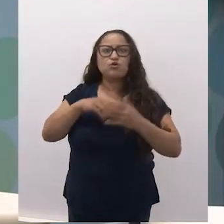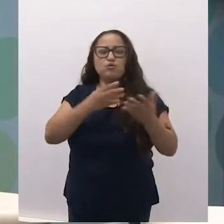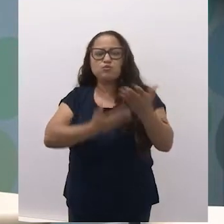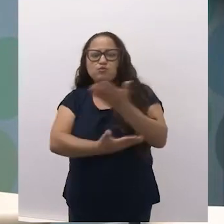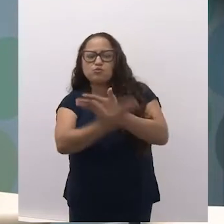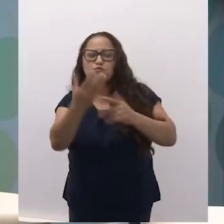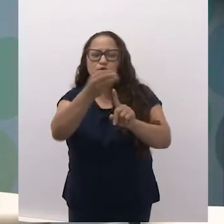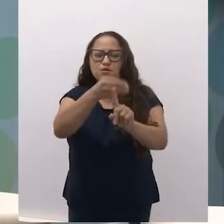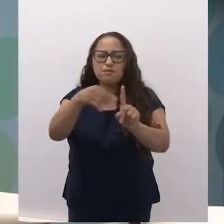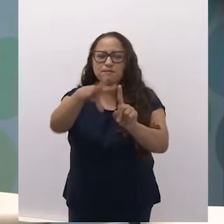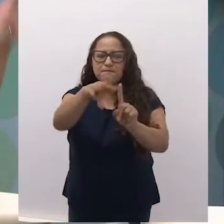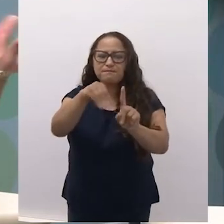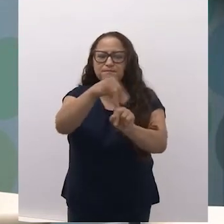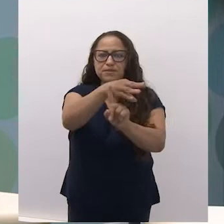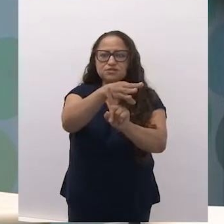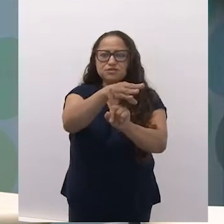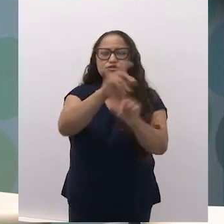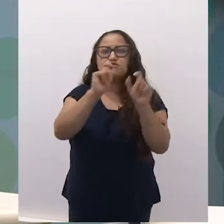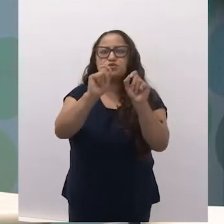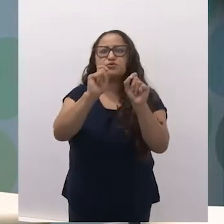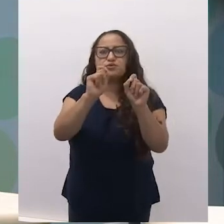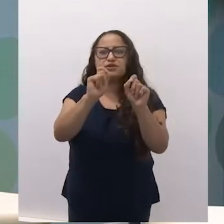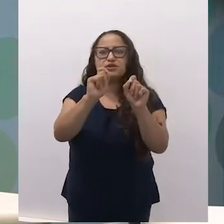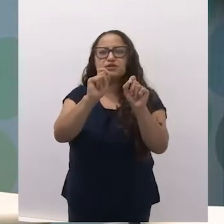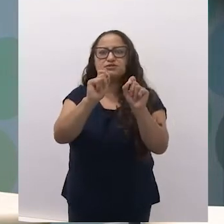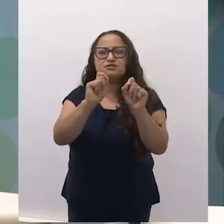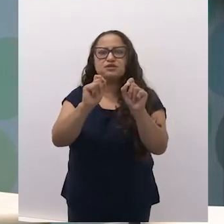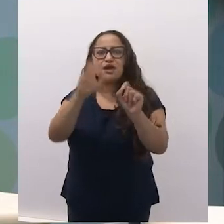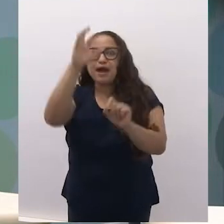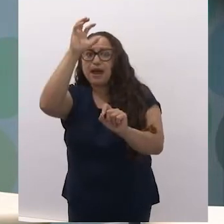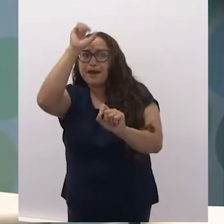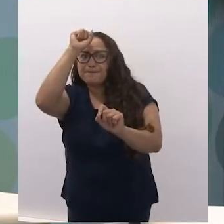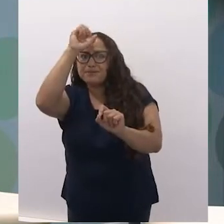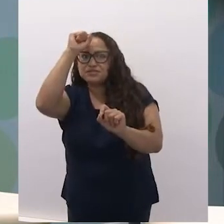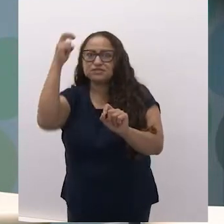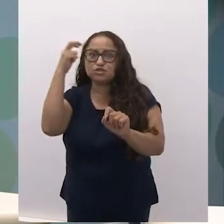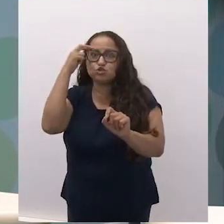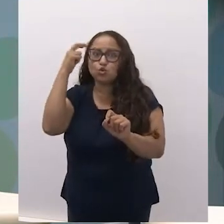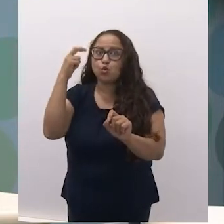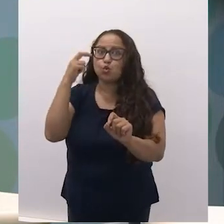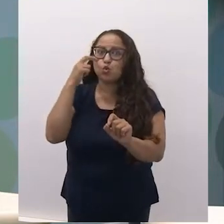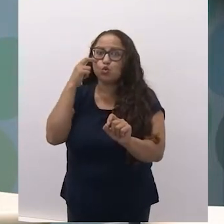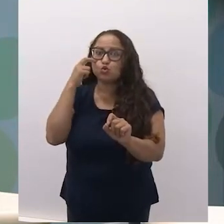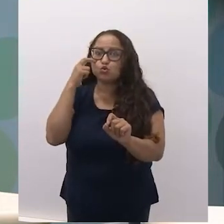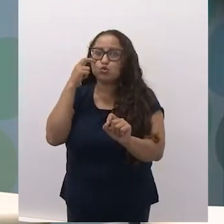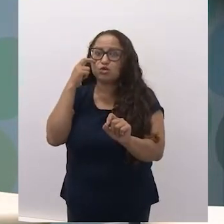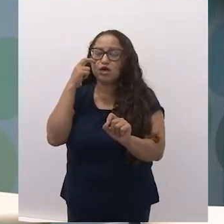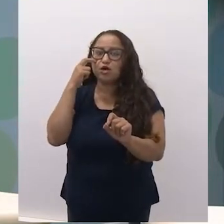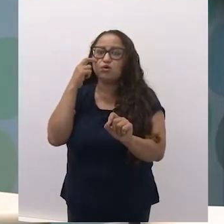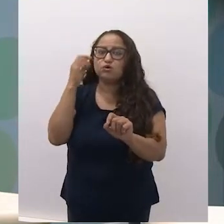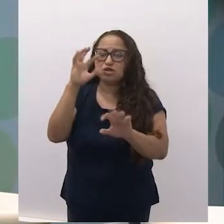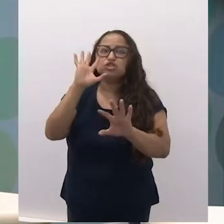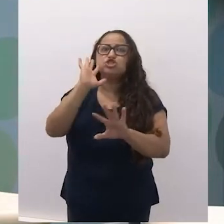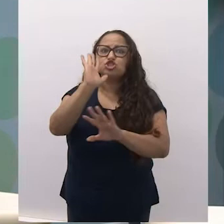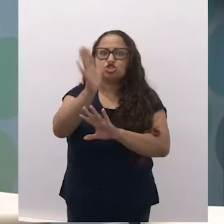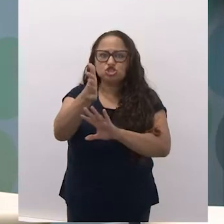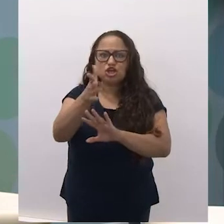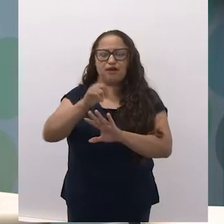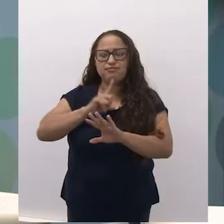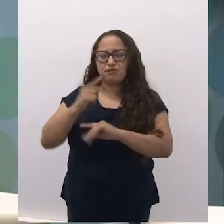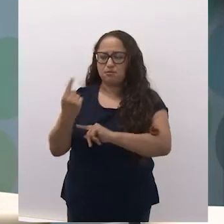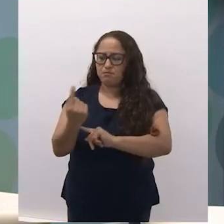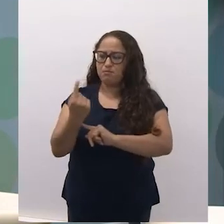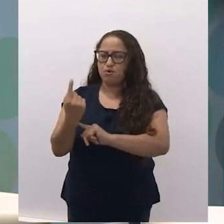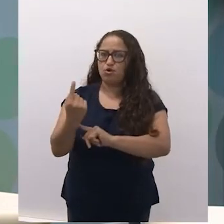mediador entre a aprendizagem cultural acumulado individualmente